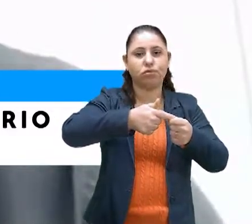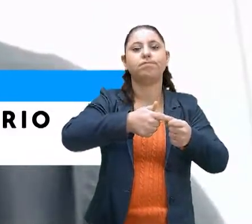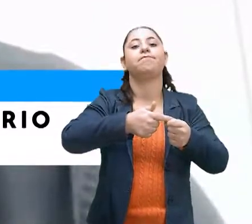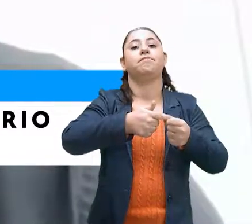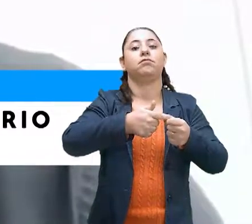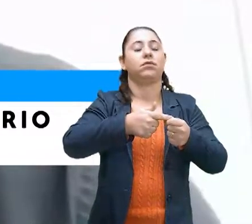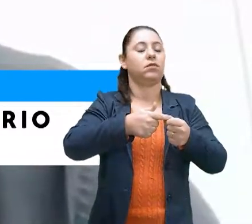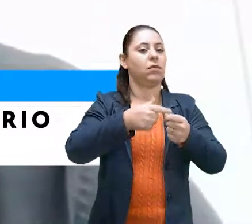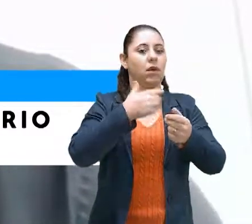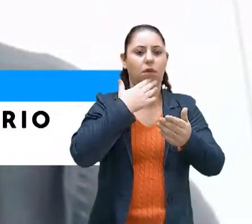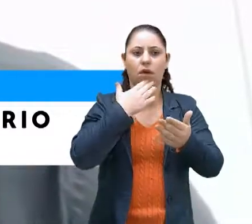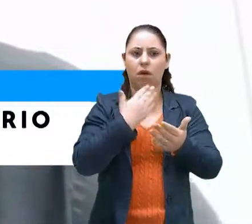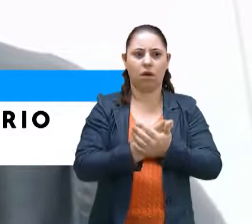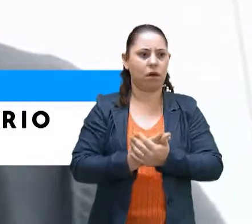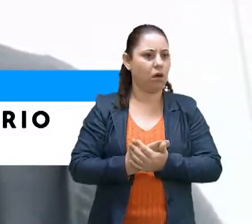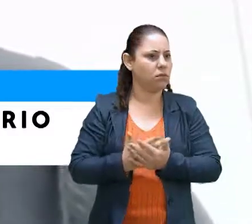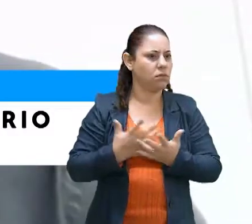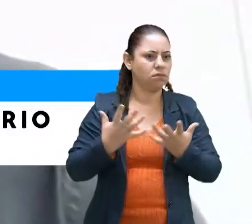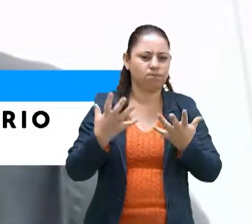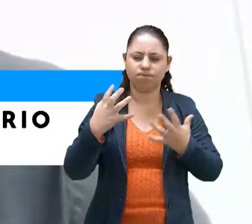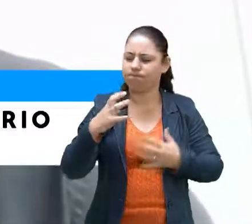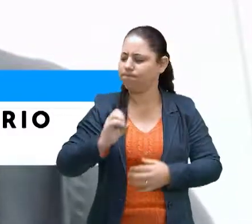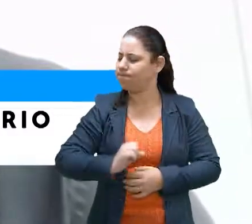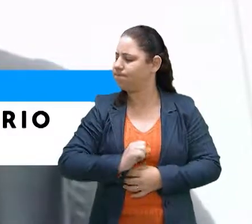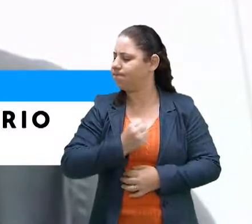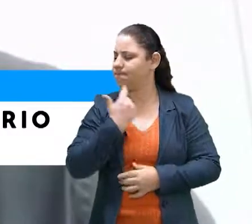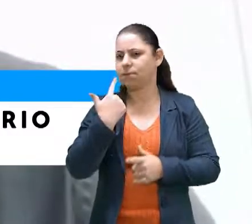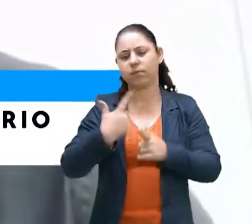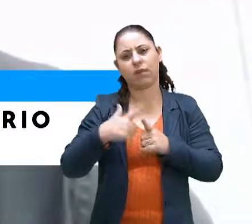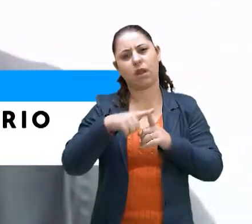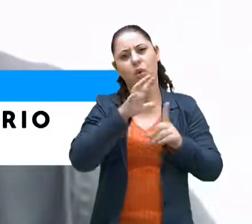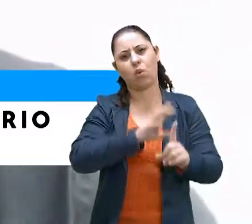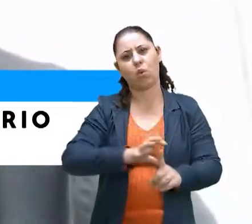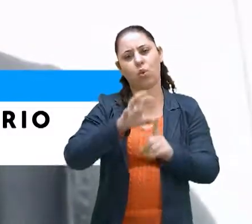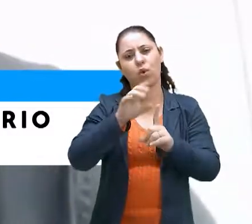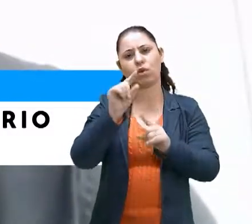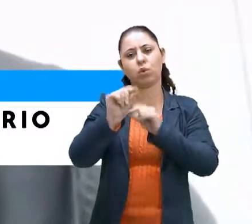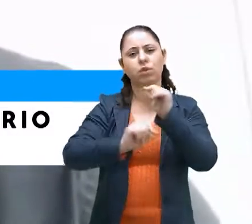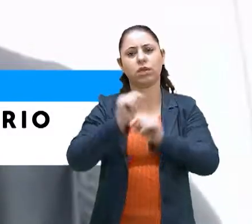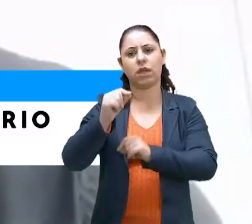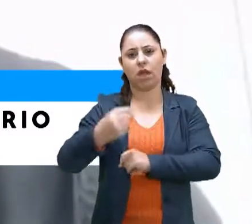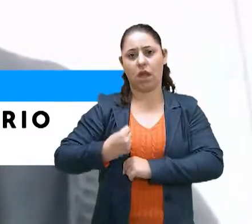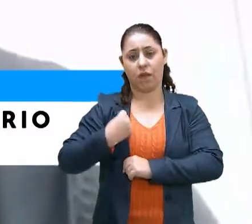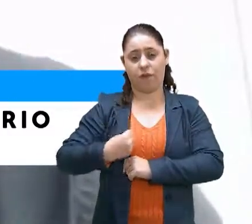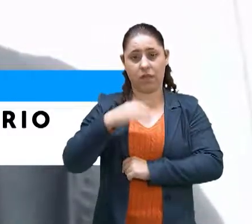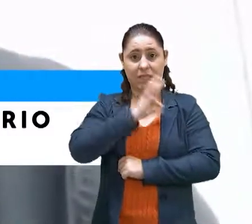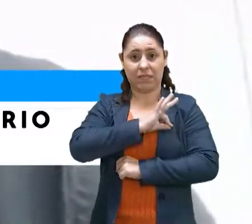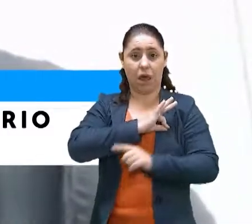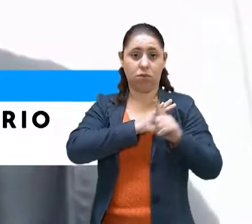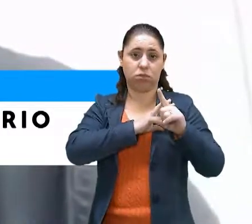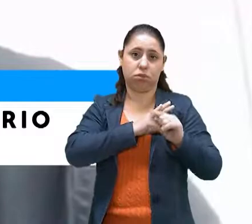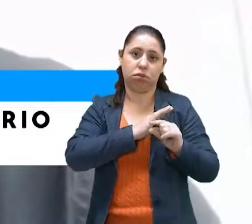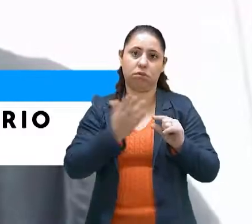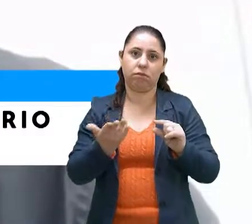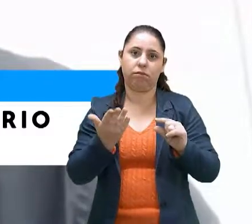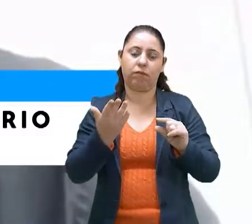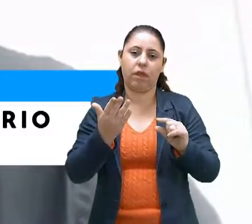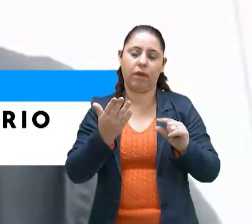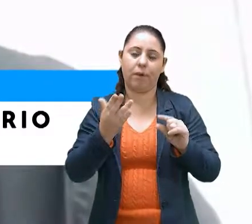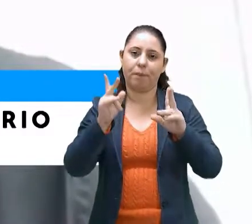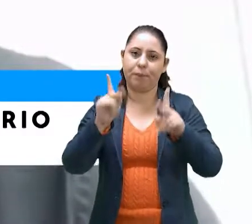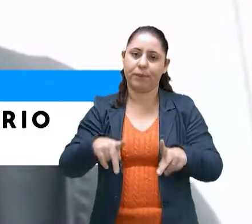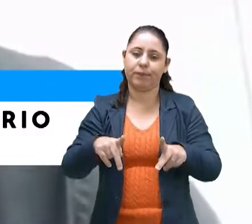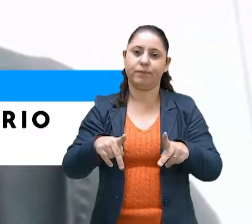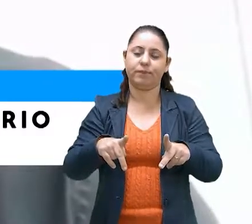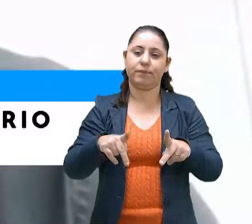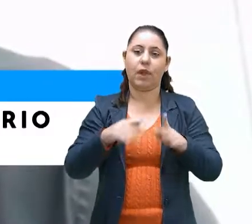carro, com certeza fica indignada, né? Porque isso reflete muito no custo de vida das nossas